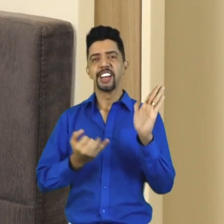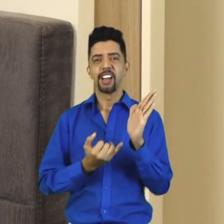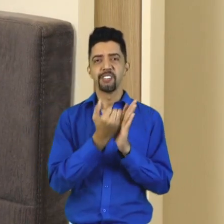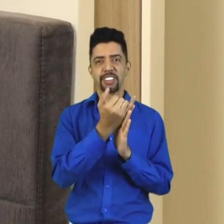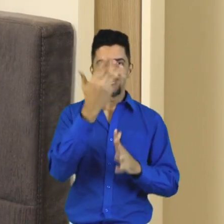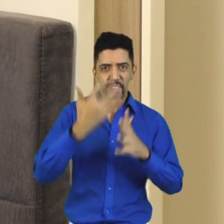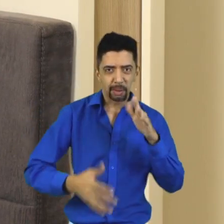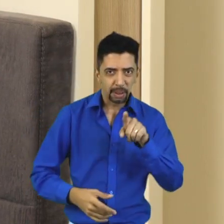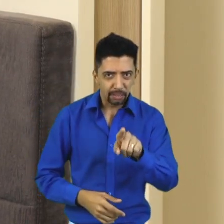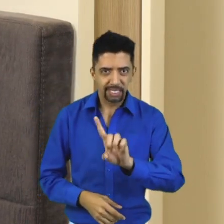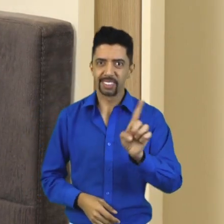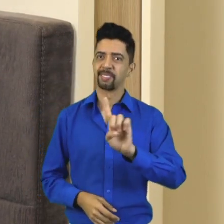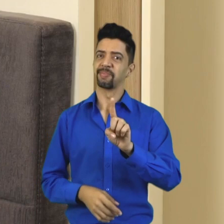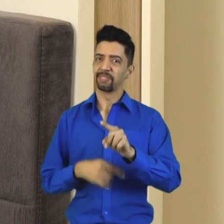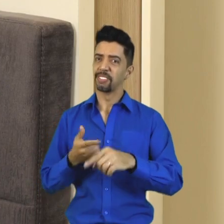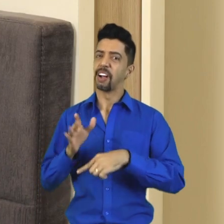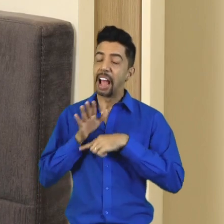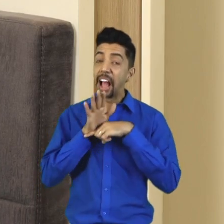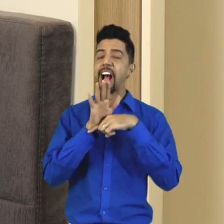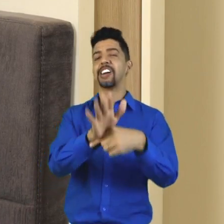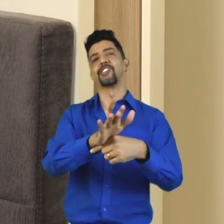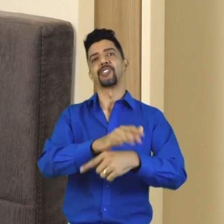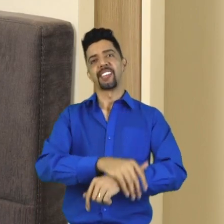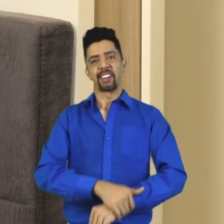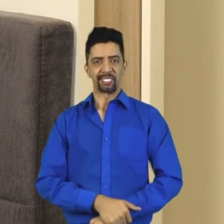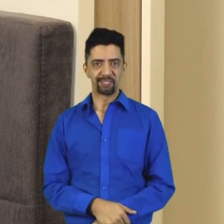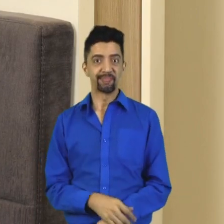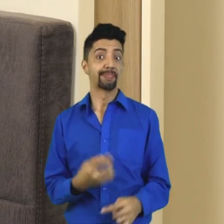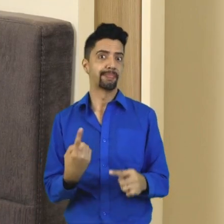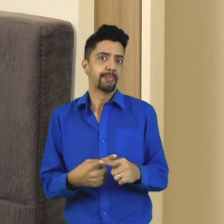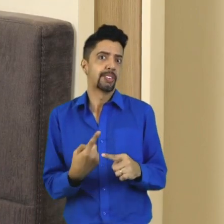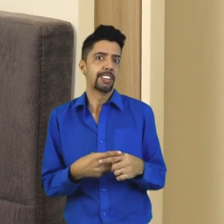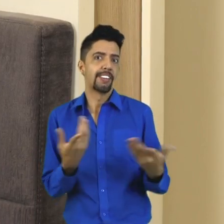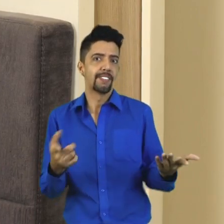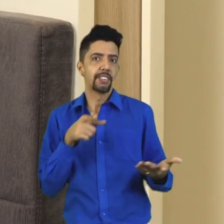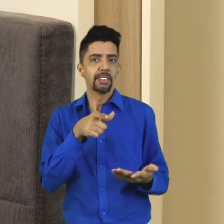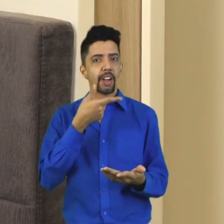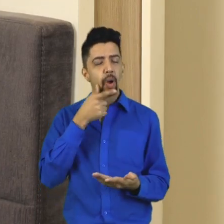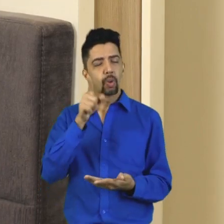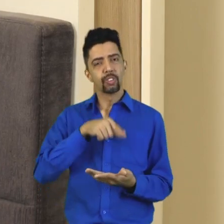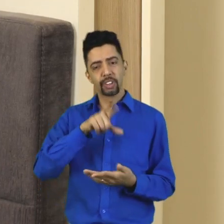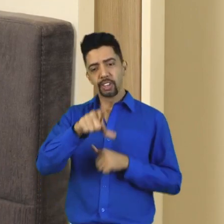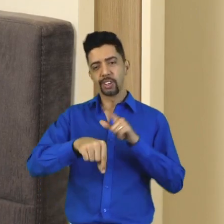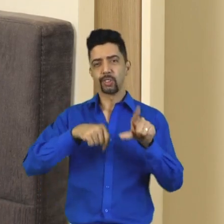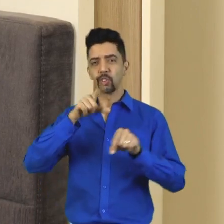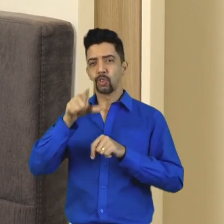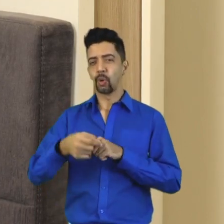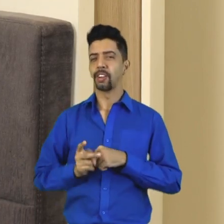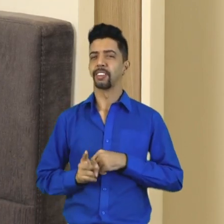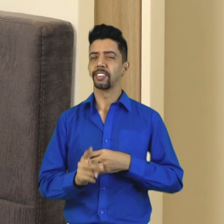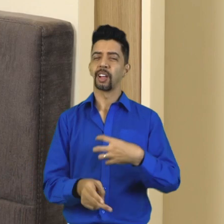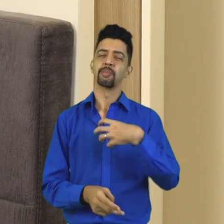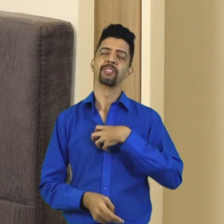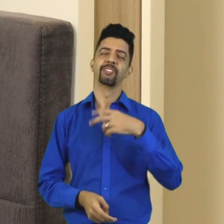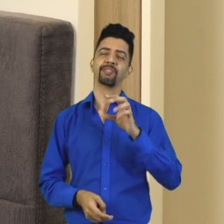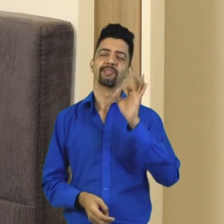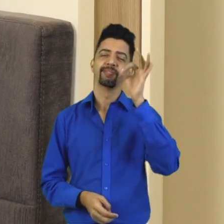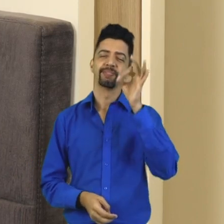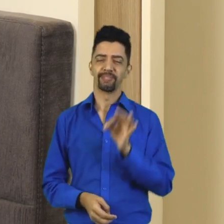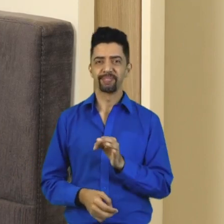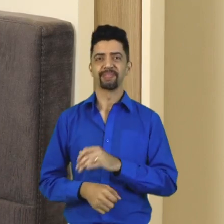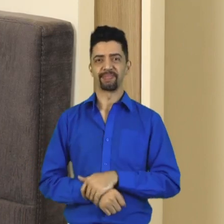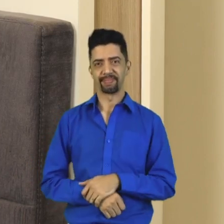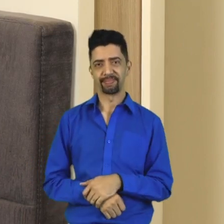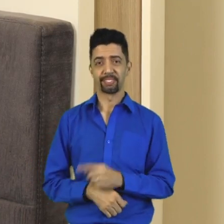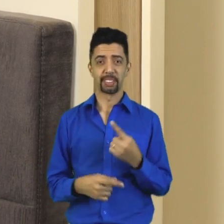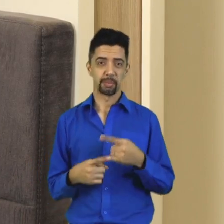atrapalhar. Ao contrário, você vai tê-la como uma aliada para você fazer escolhas sempre diferentes, porque a